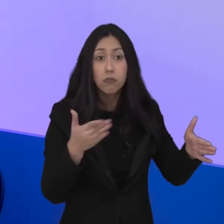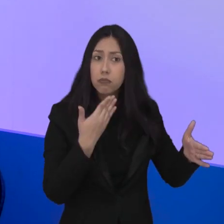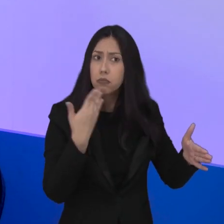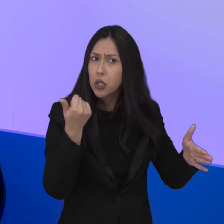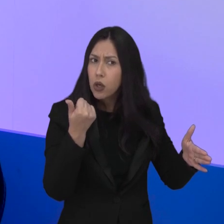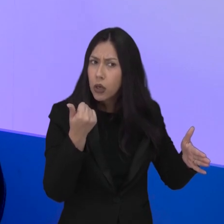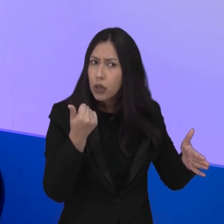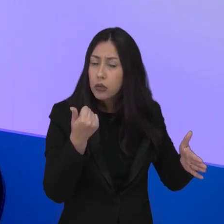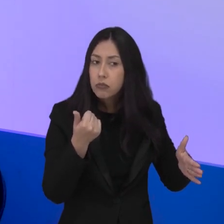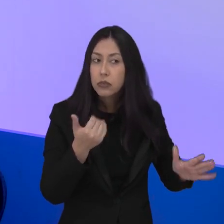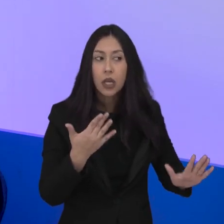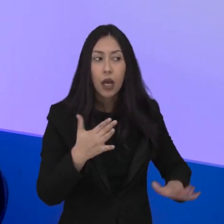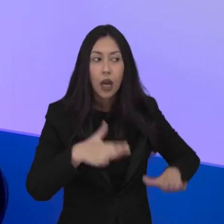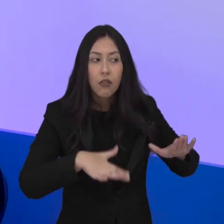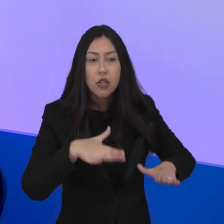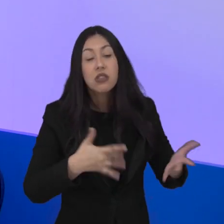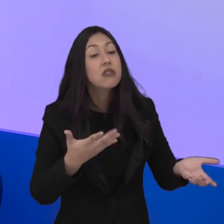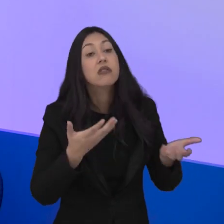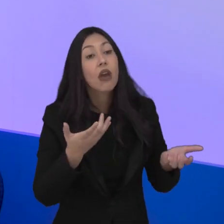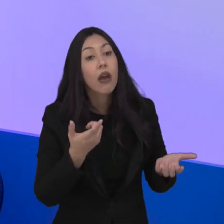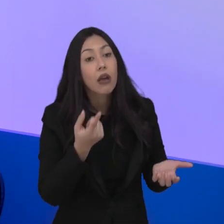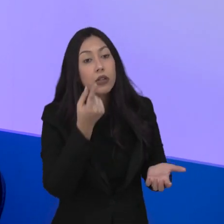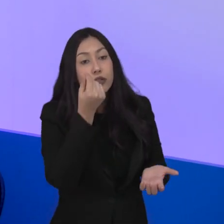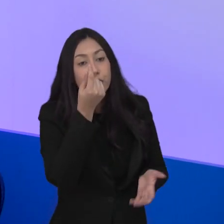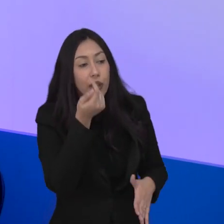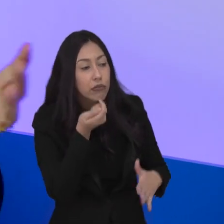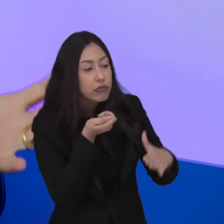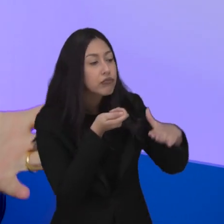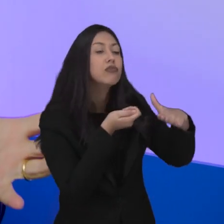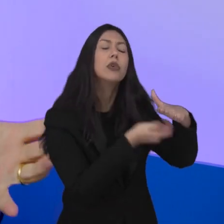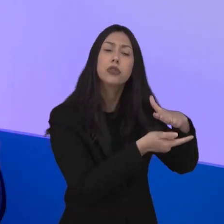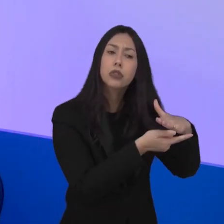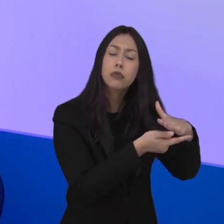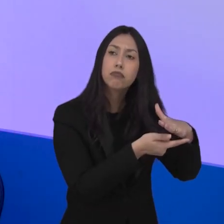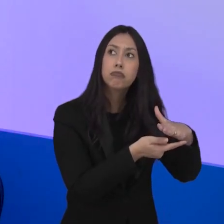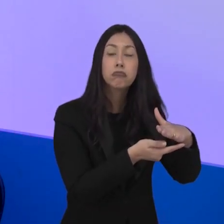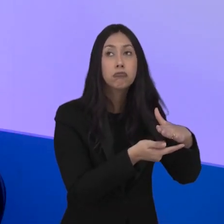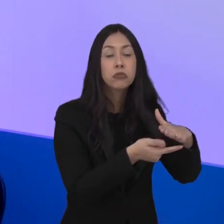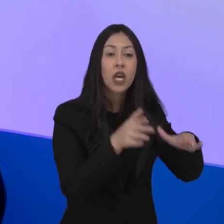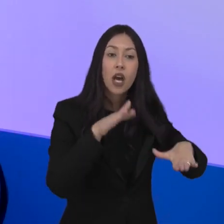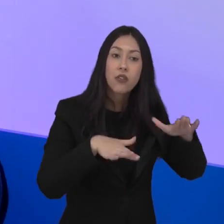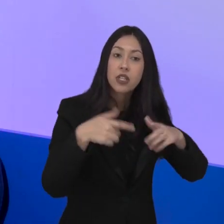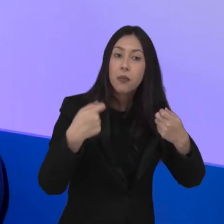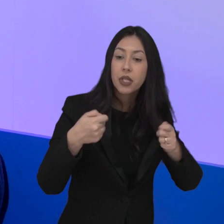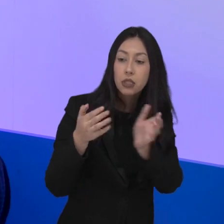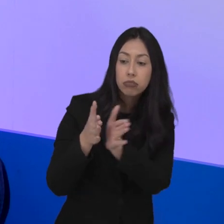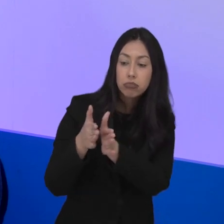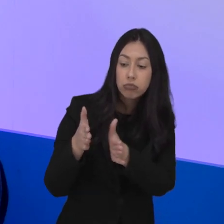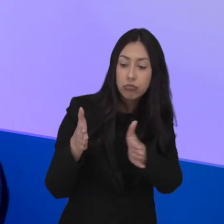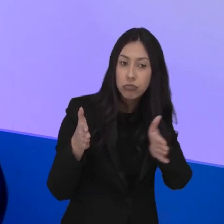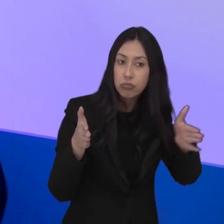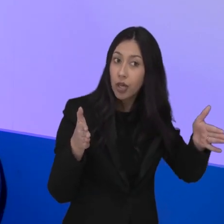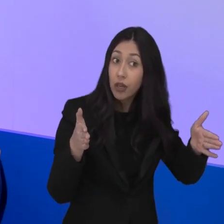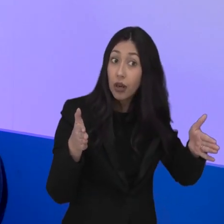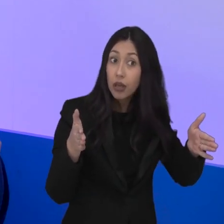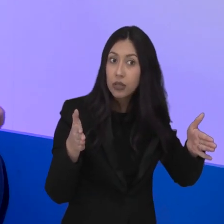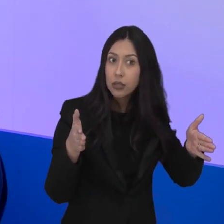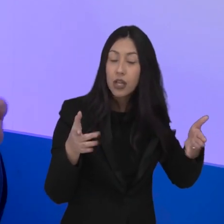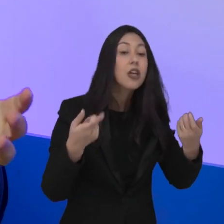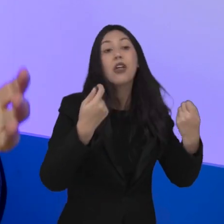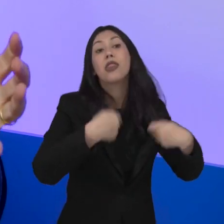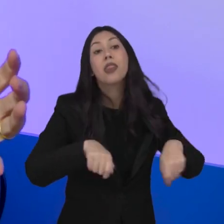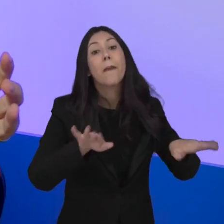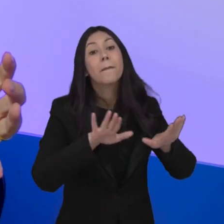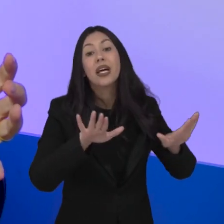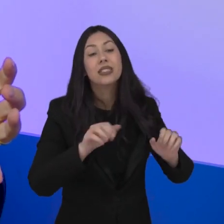Então, né, se a gente está buscando investimento, se o mercado financeiro quer buscar um investimento, será que não precisaria ter um prazo maior, né, não